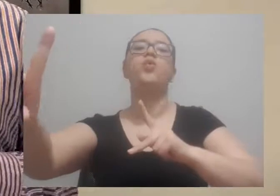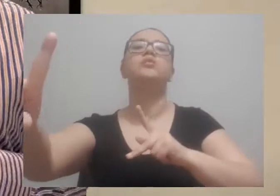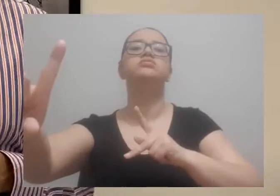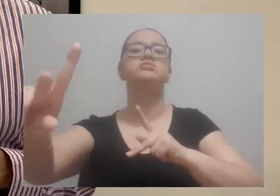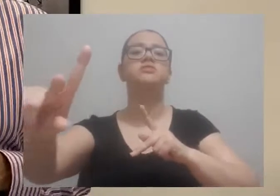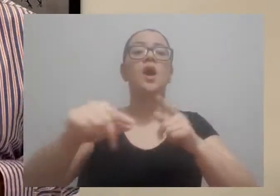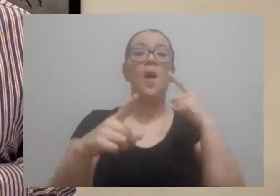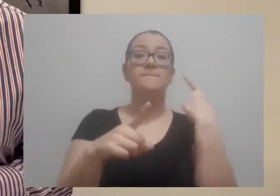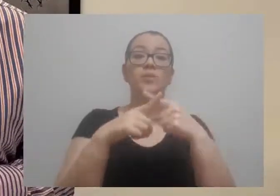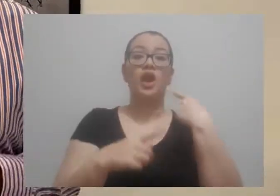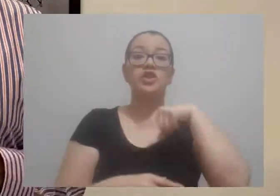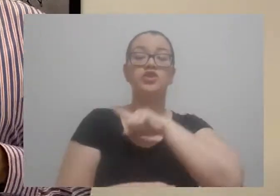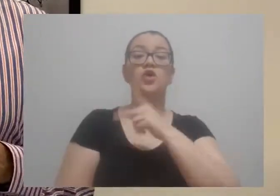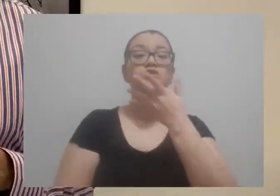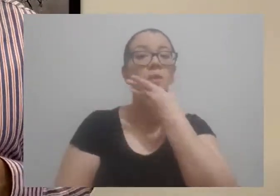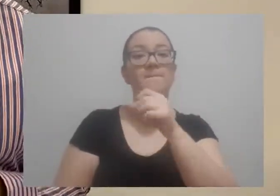O nosso Pai